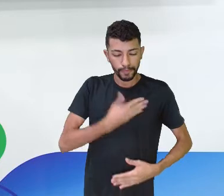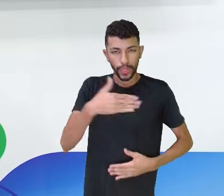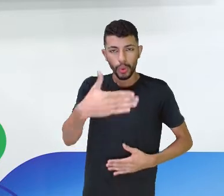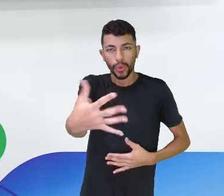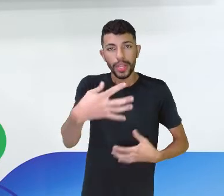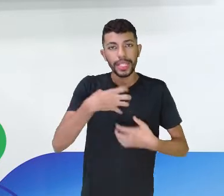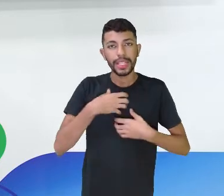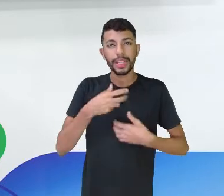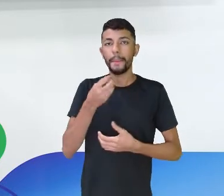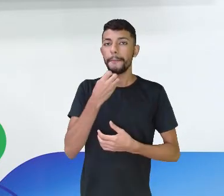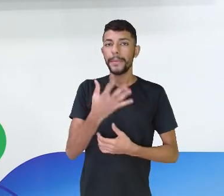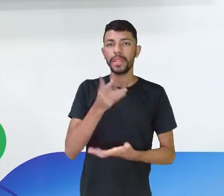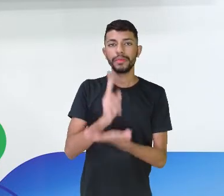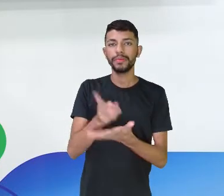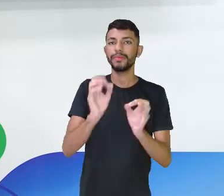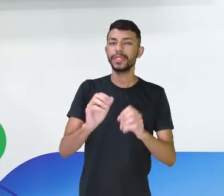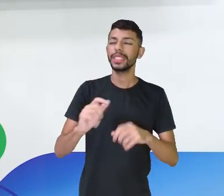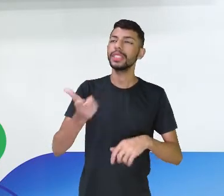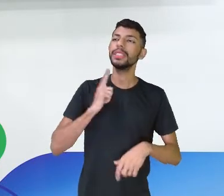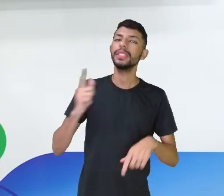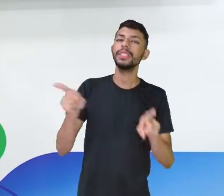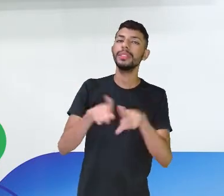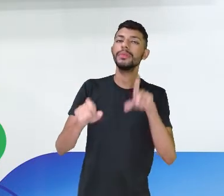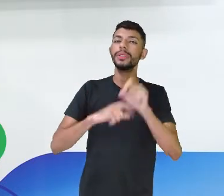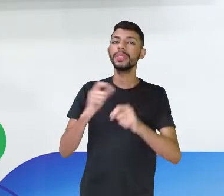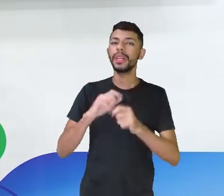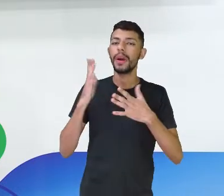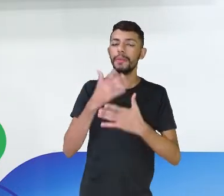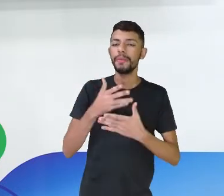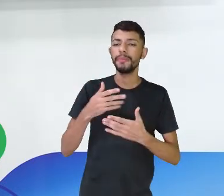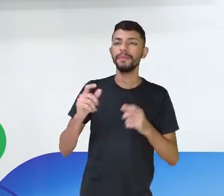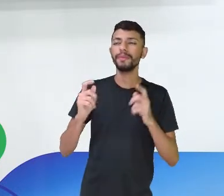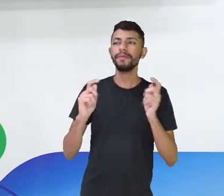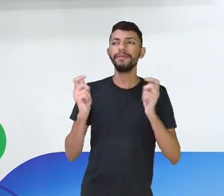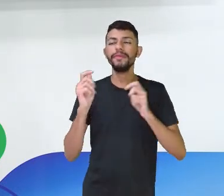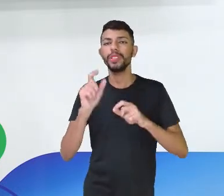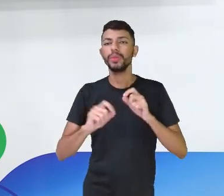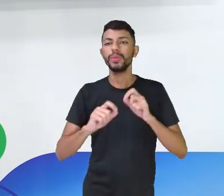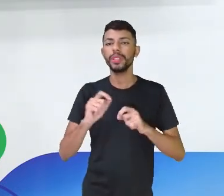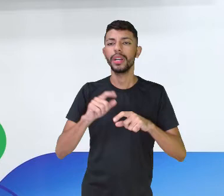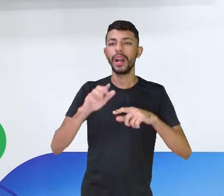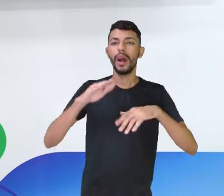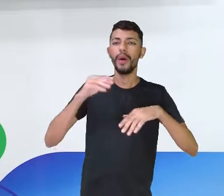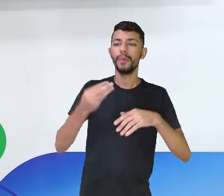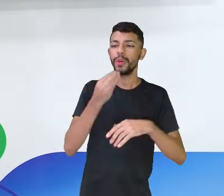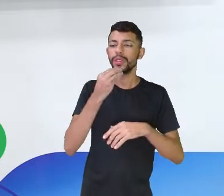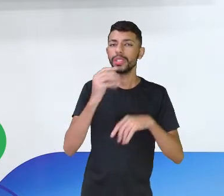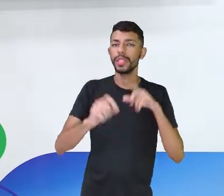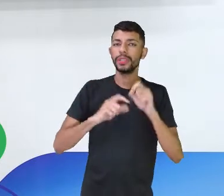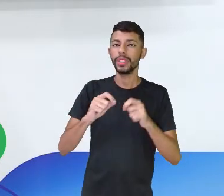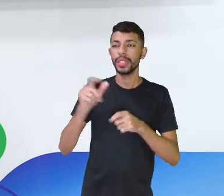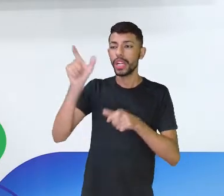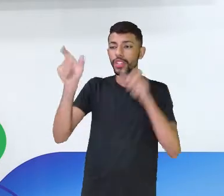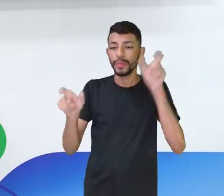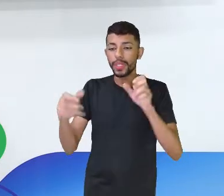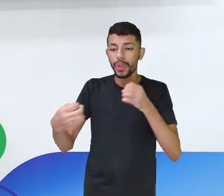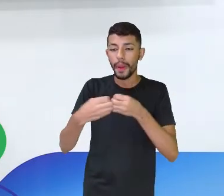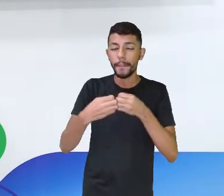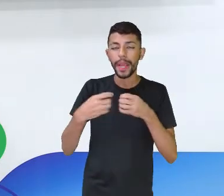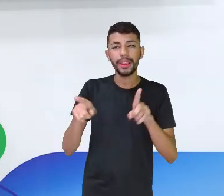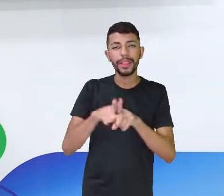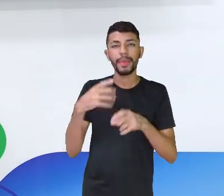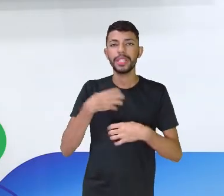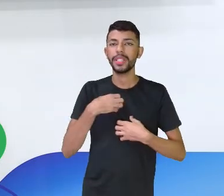também ter a possibilidade das pessoas que estão perto, né, dar essa possibilidade das pessoas se sentirem bem